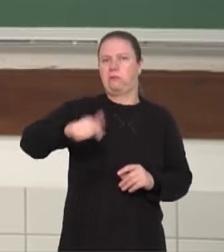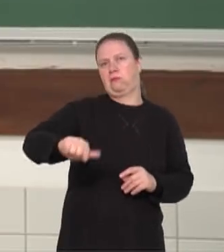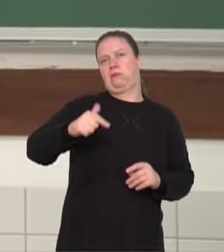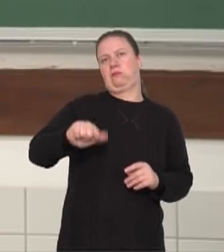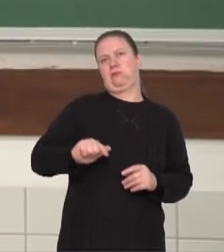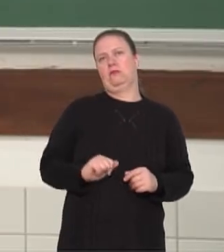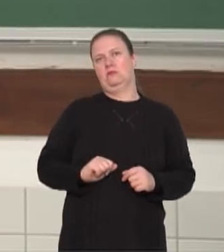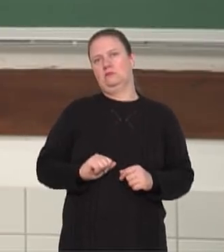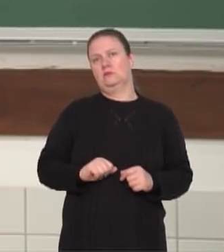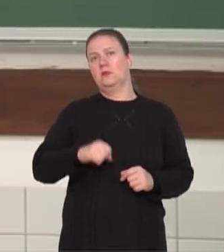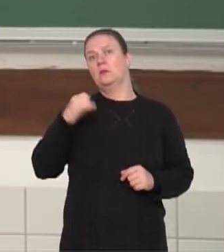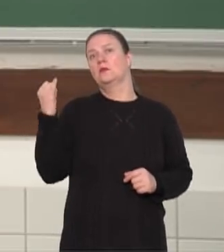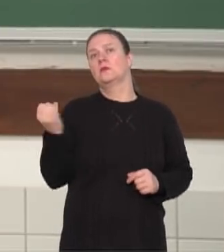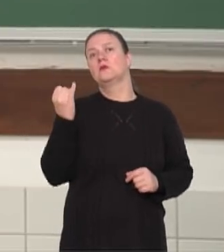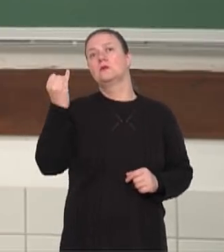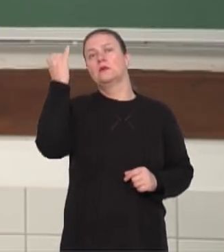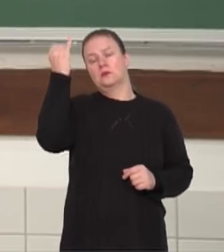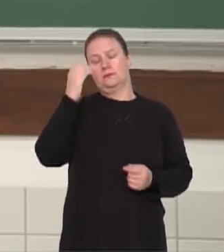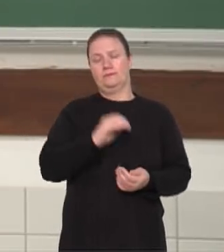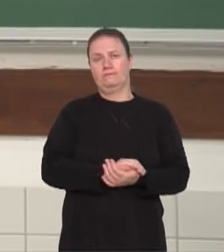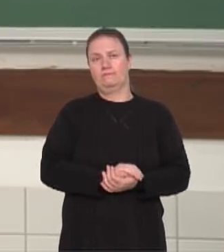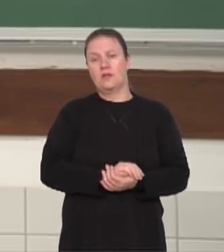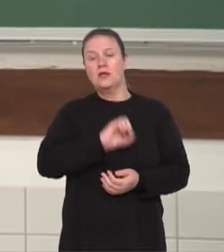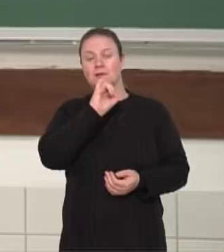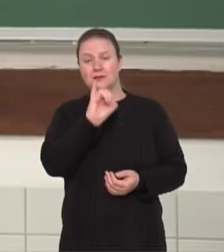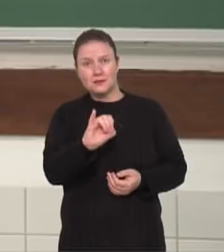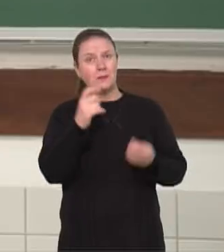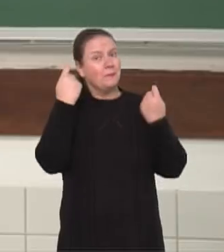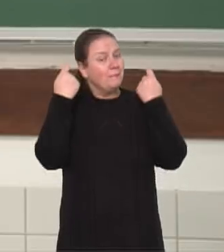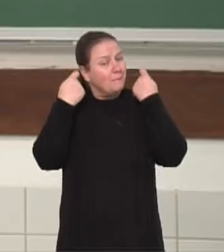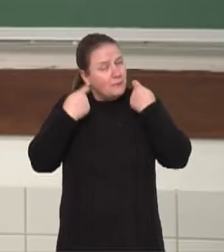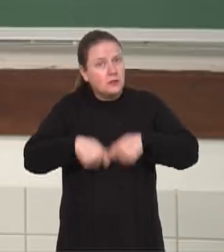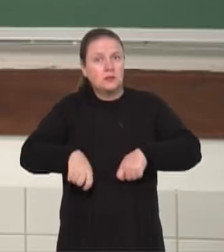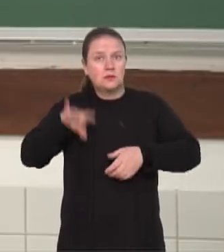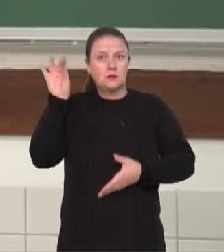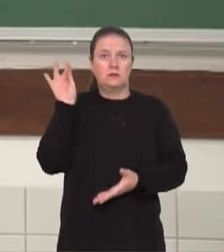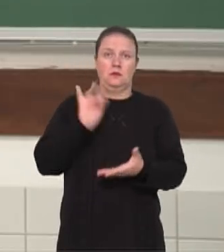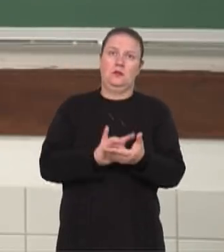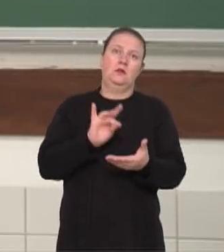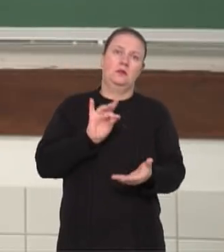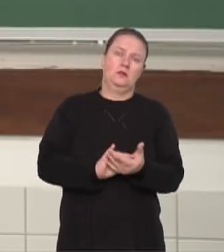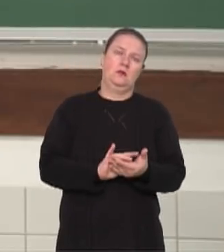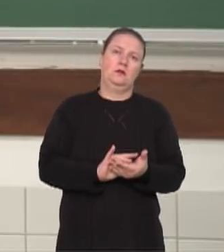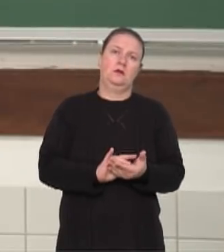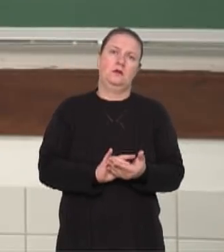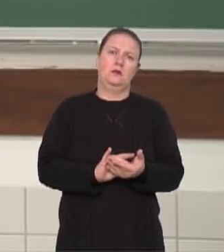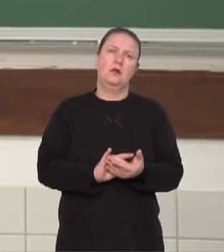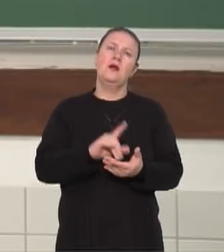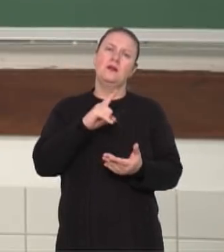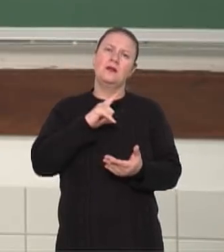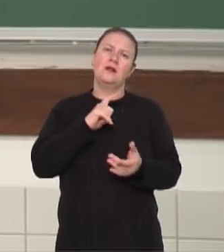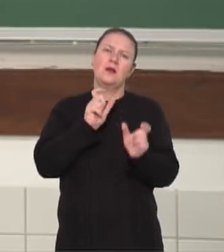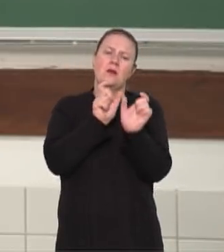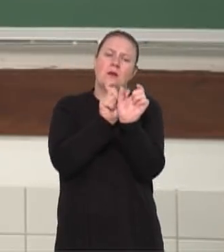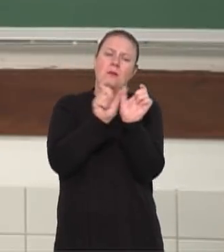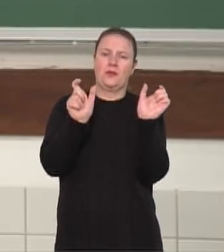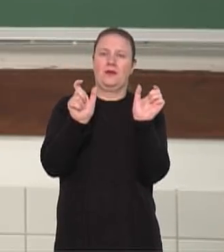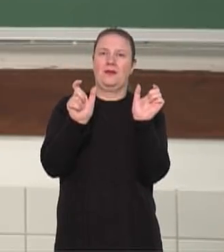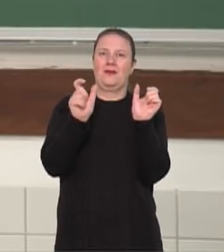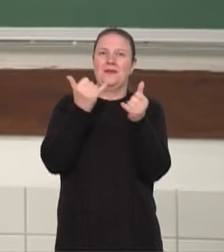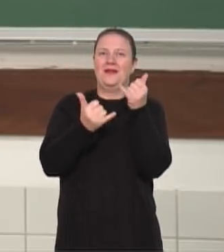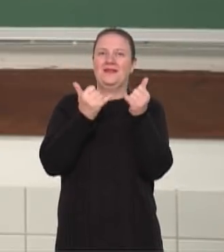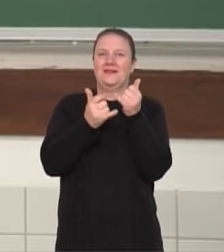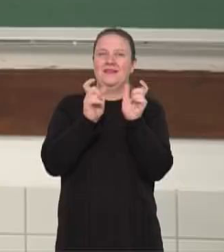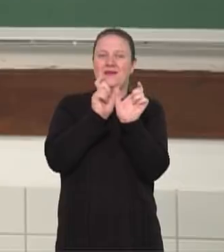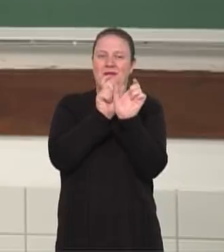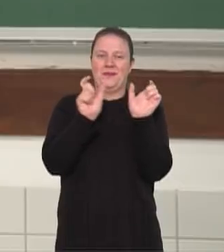importante ali utilizar a repetição da palavra, duas vezes a mesma palavra. Geralmente, a gente sabe que as palavras têm sinônimos. Se eu não me lembro do